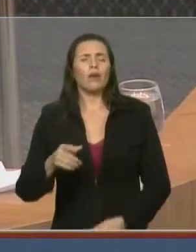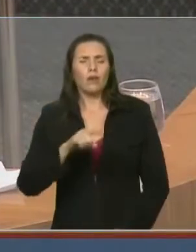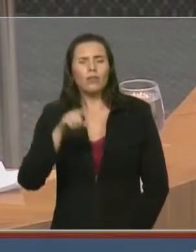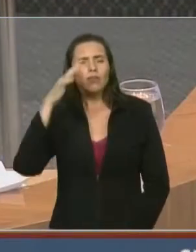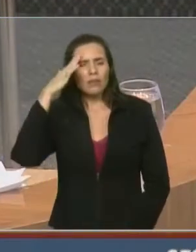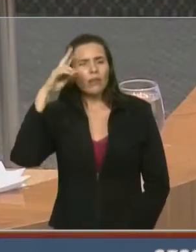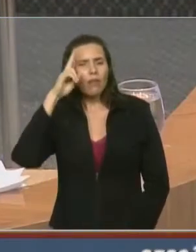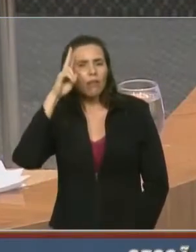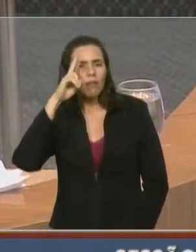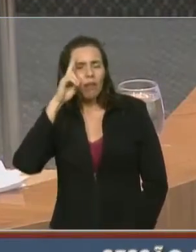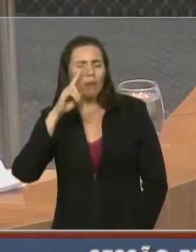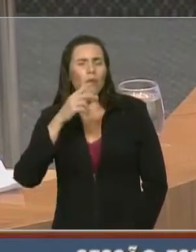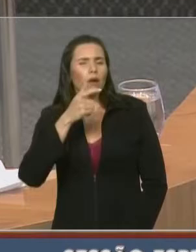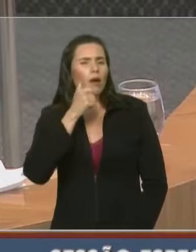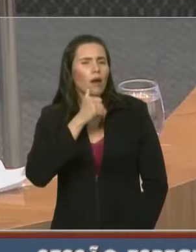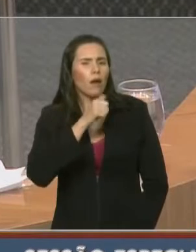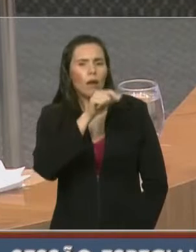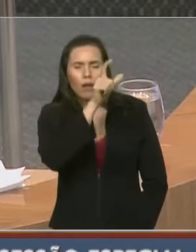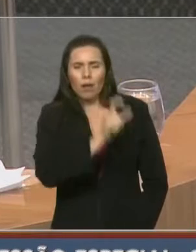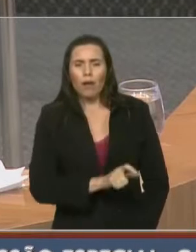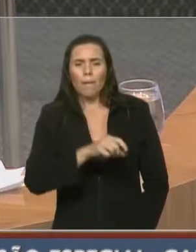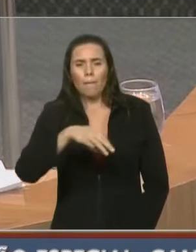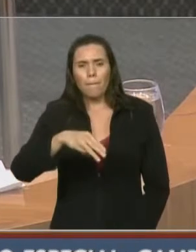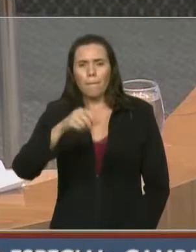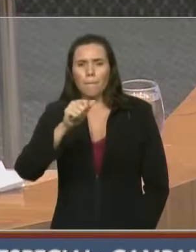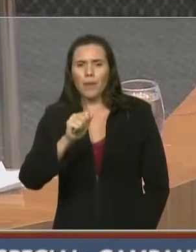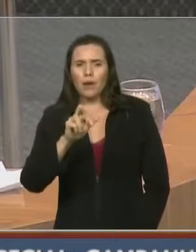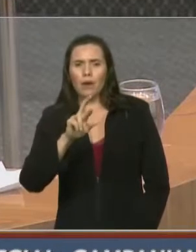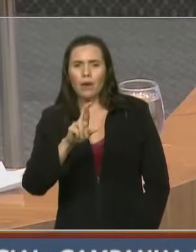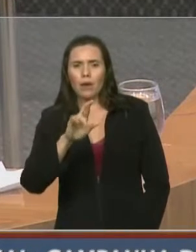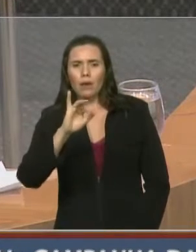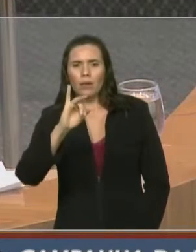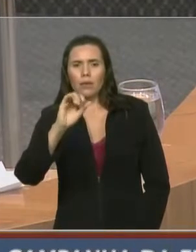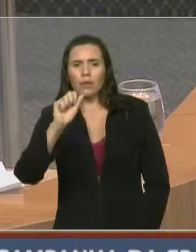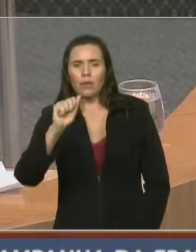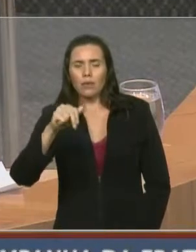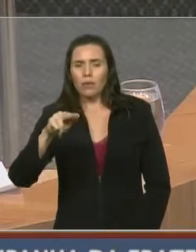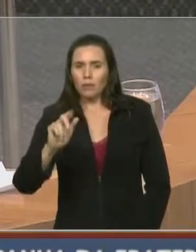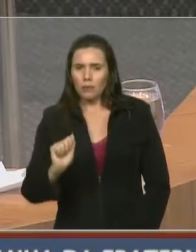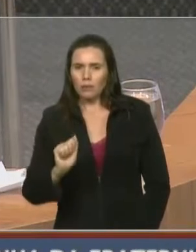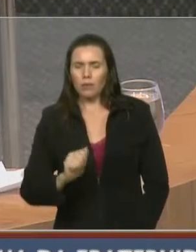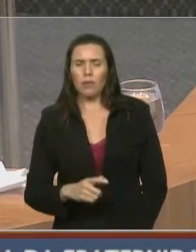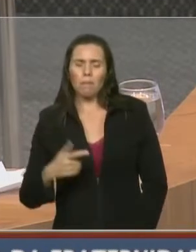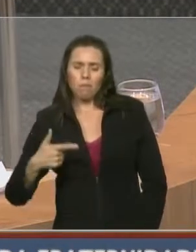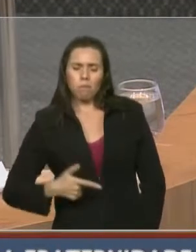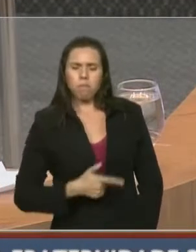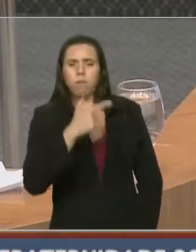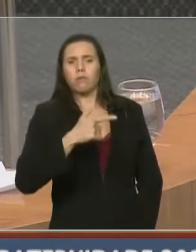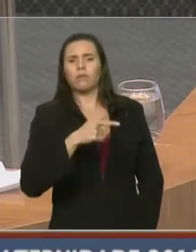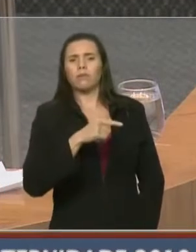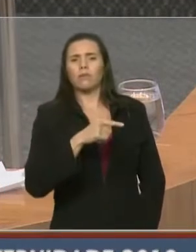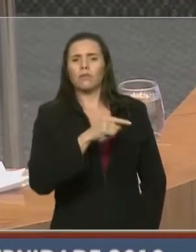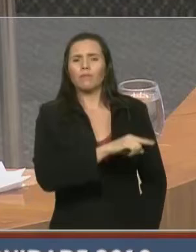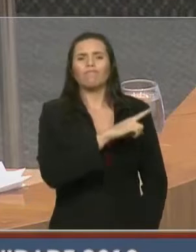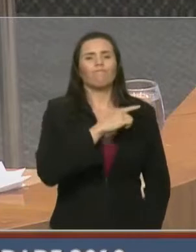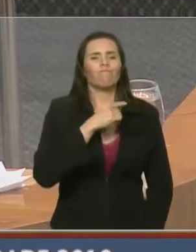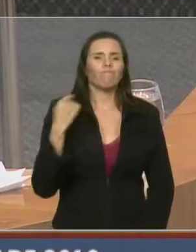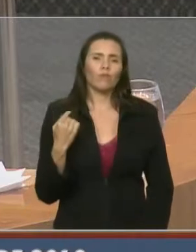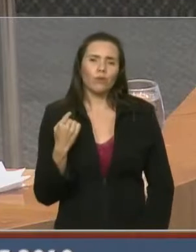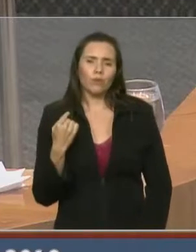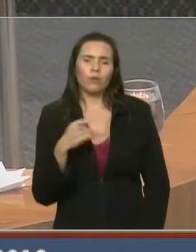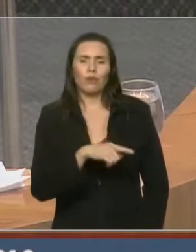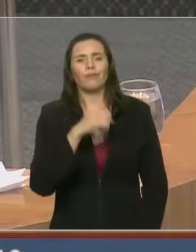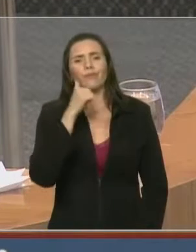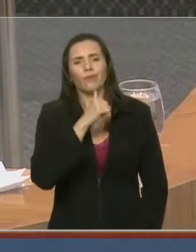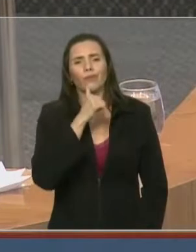a motivação do assassinato foi tentar calar uma voz em defesa das minorias, uma